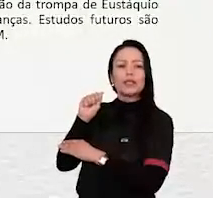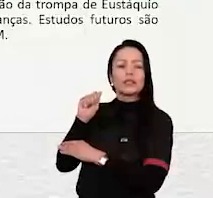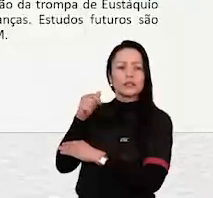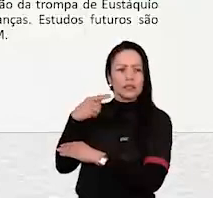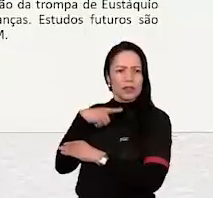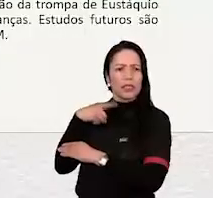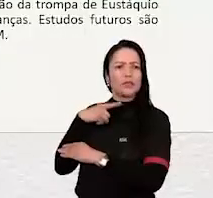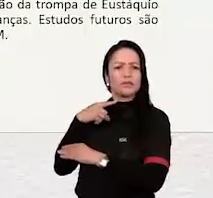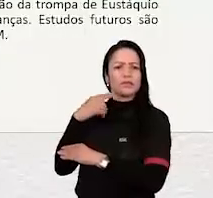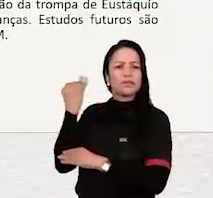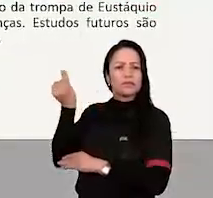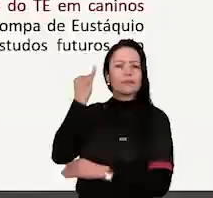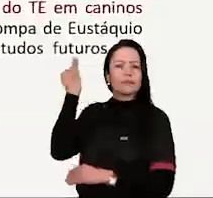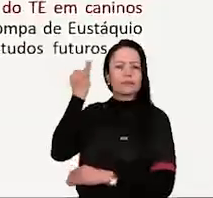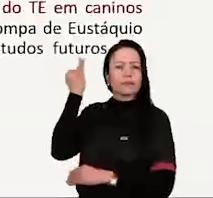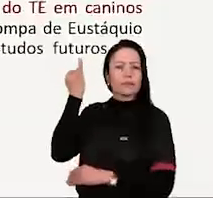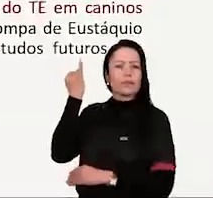é